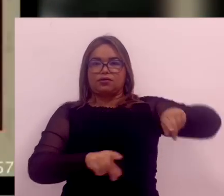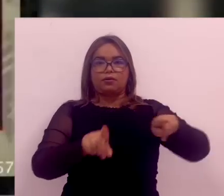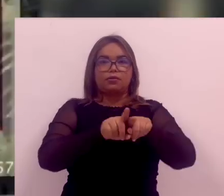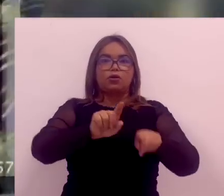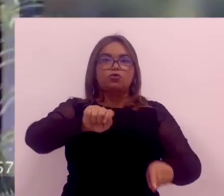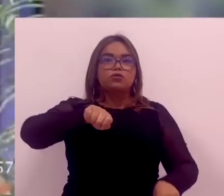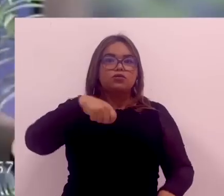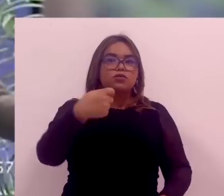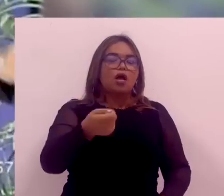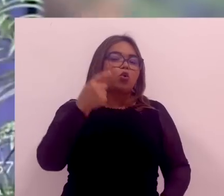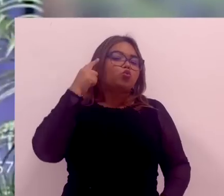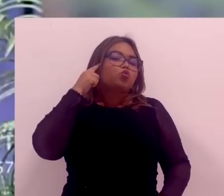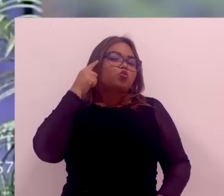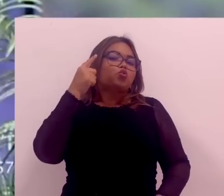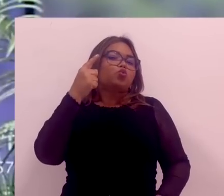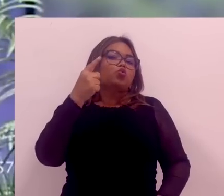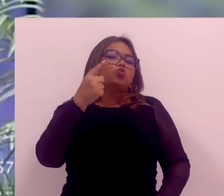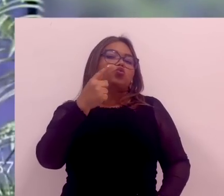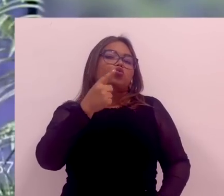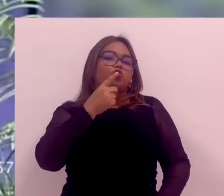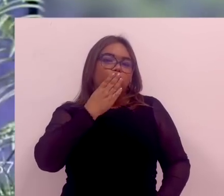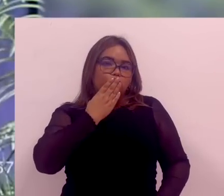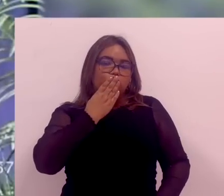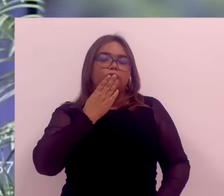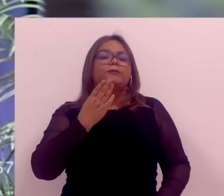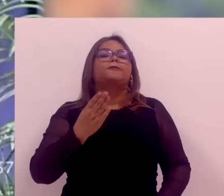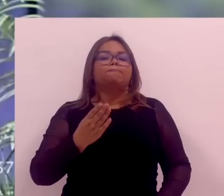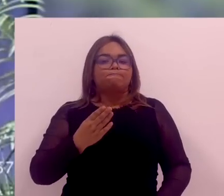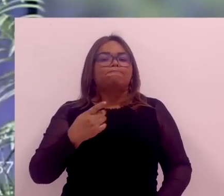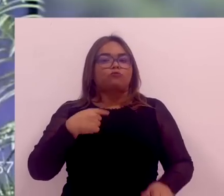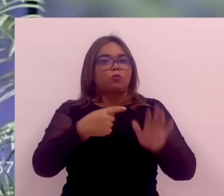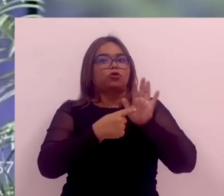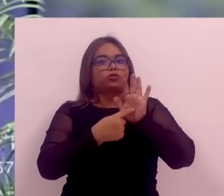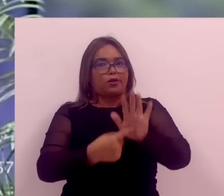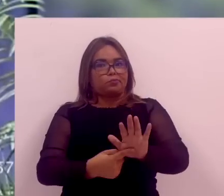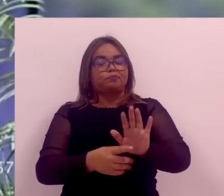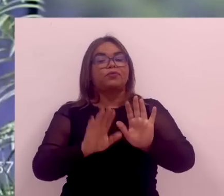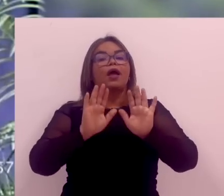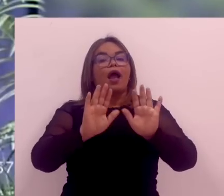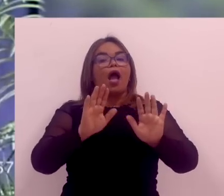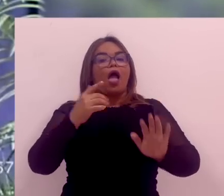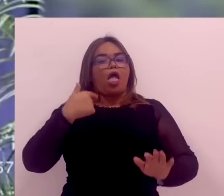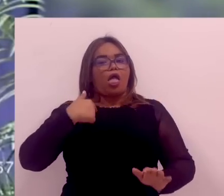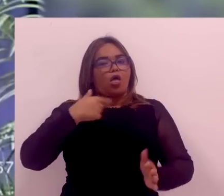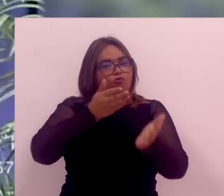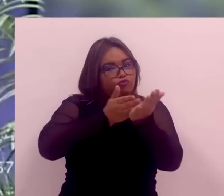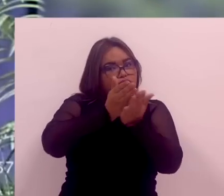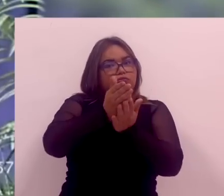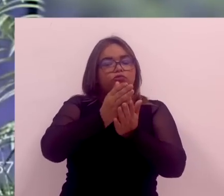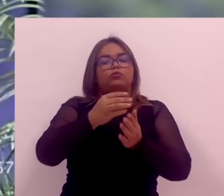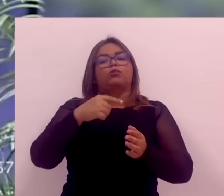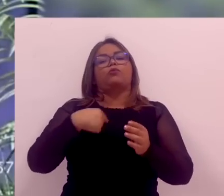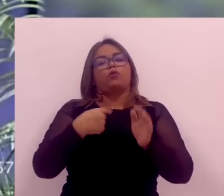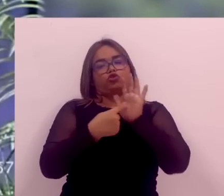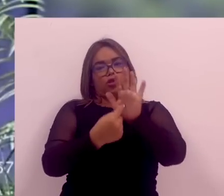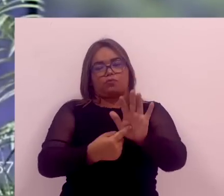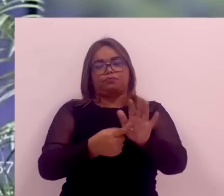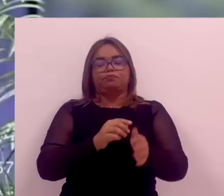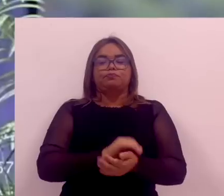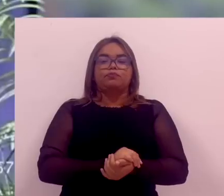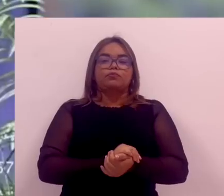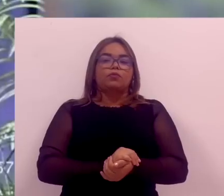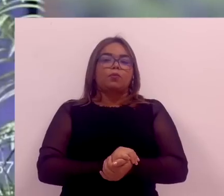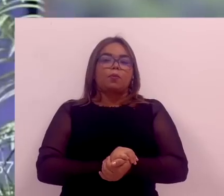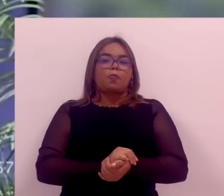são todas controladas pela maçonaria. Até os sinais dos surdos e mudos, e eu vou mostrar isso. Mas vamos ficar fiéis às